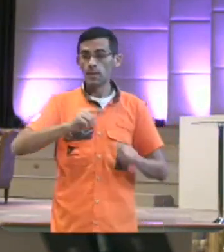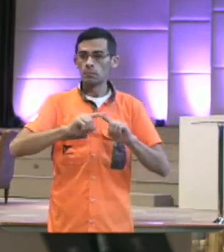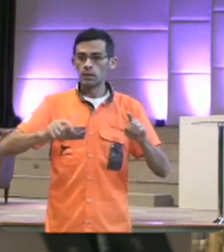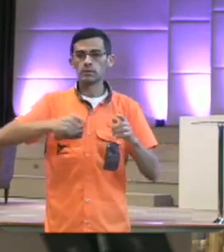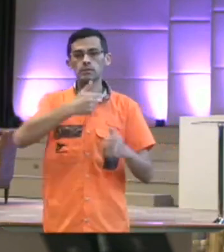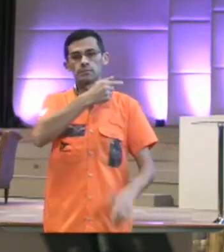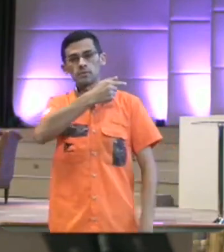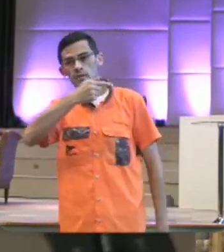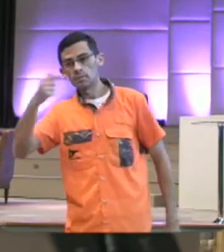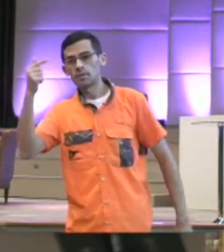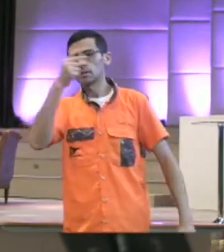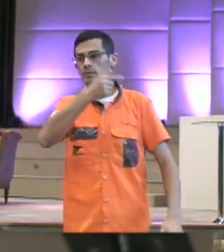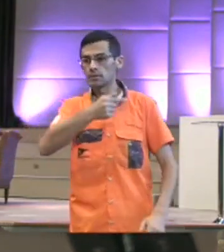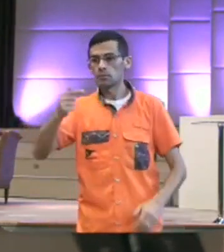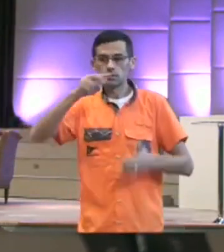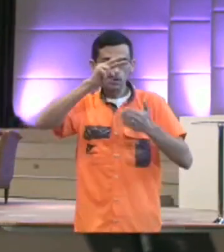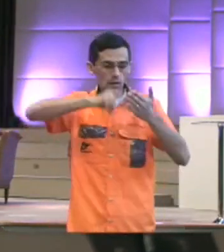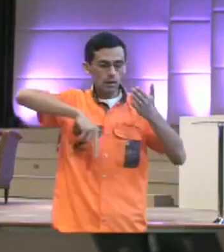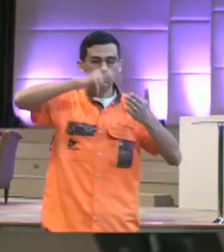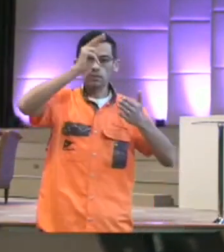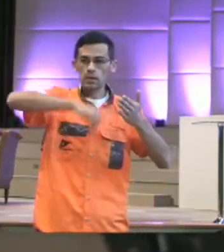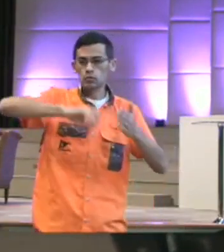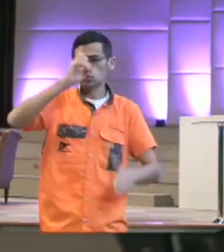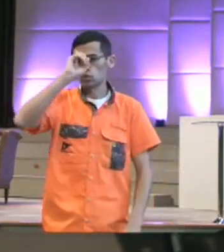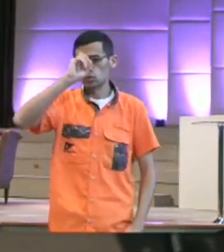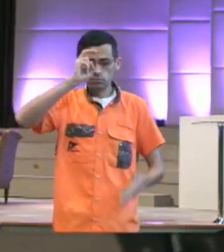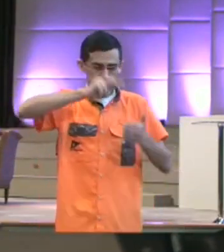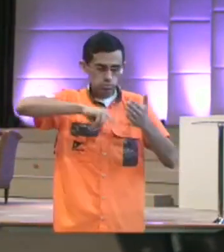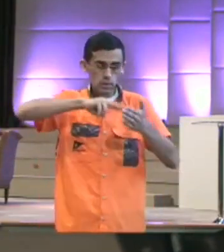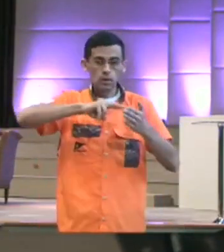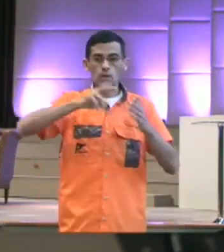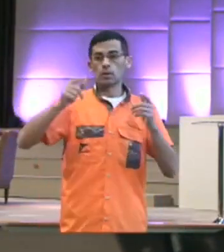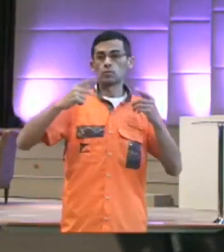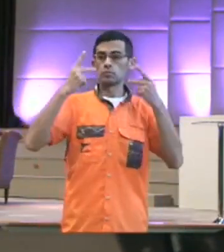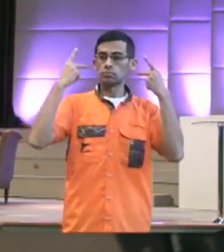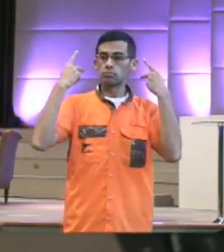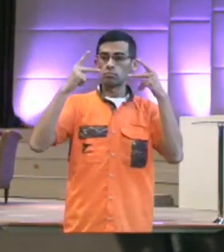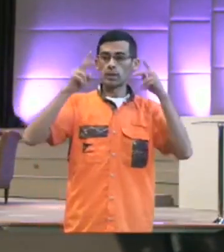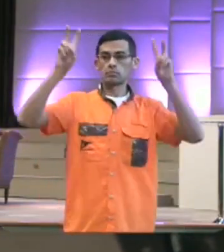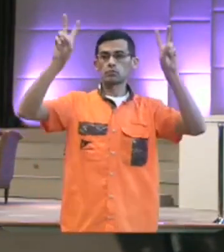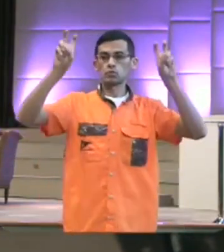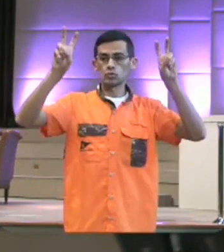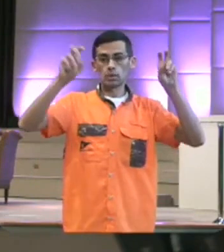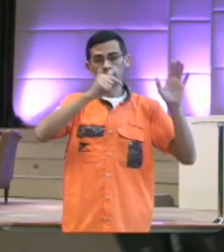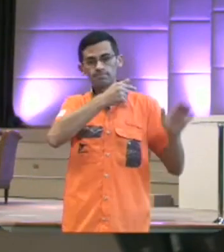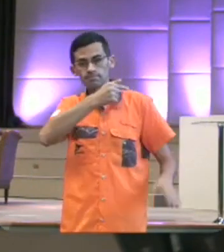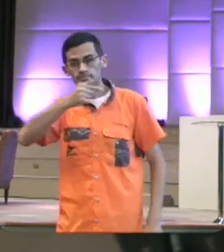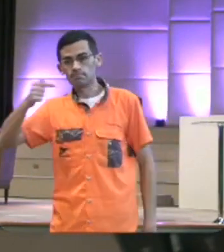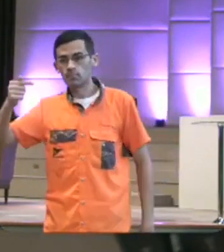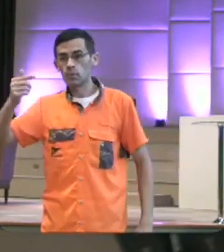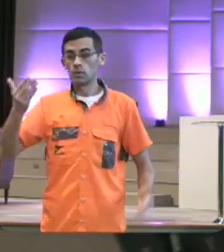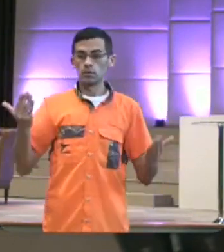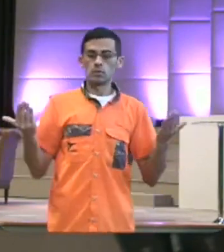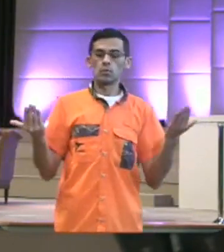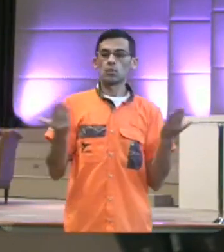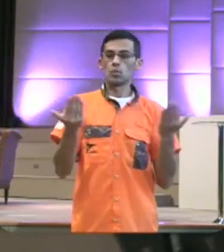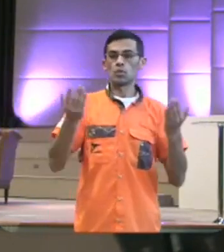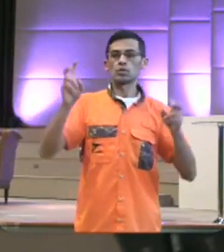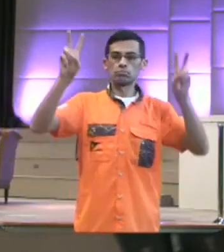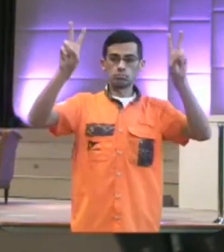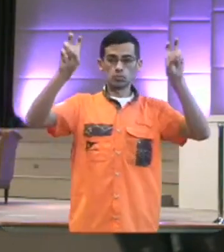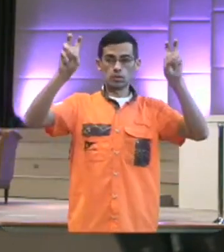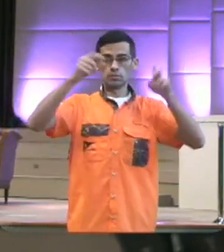cada semana, acompanhando as leituras diárias, a gente prega num dos temas da semana. E hoje, um